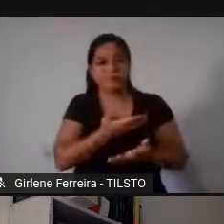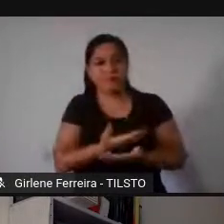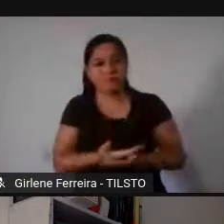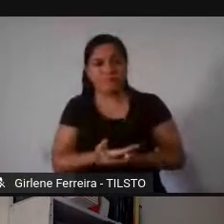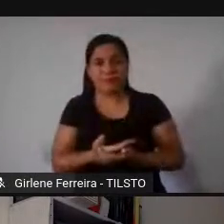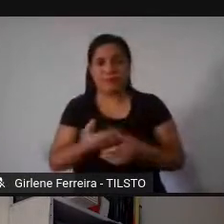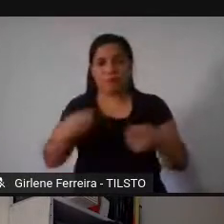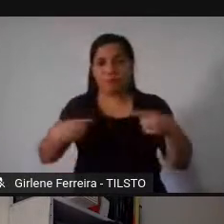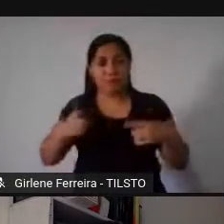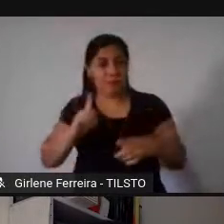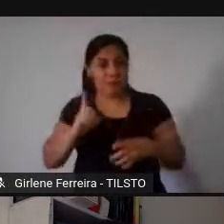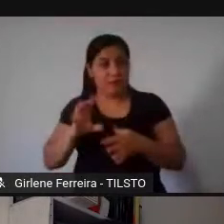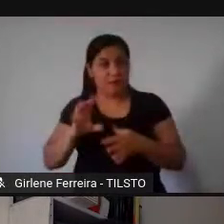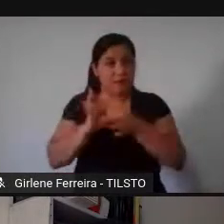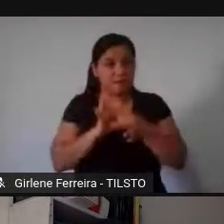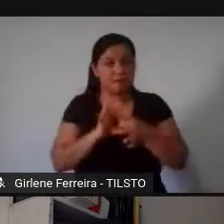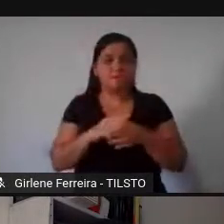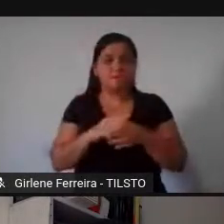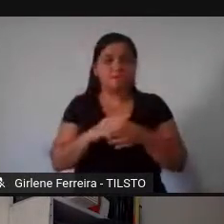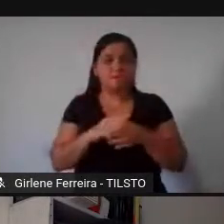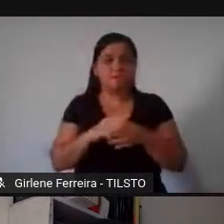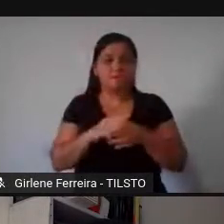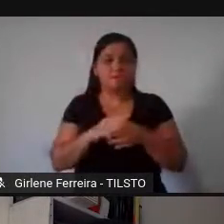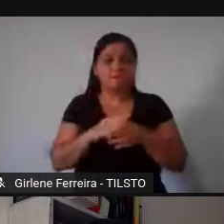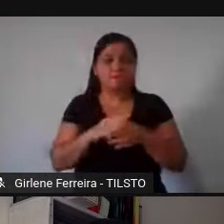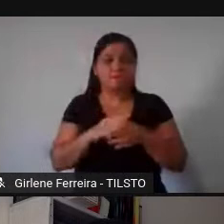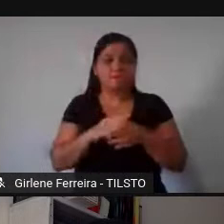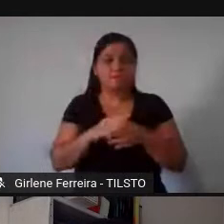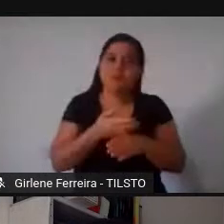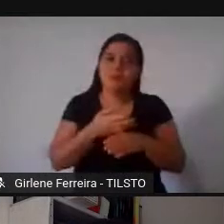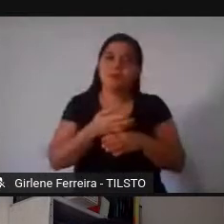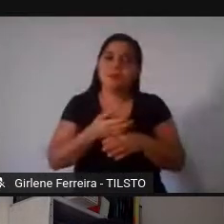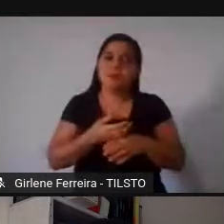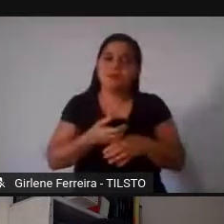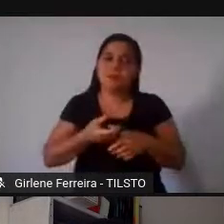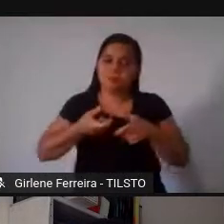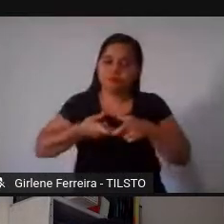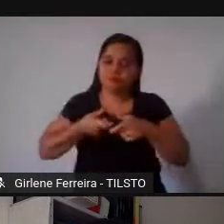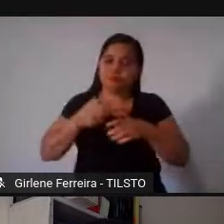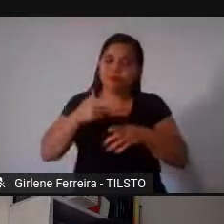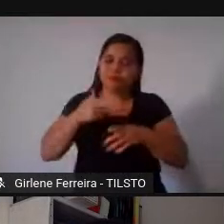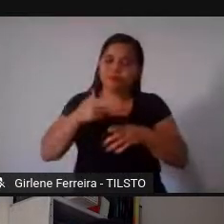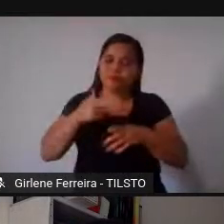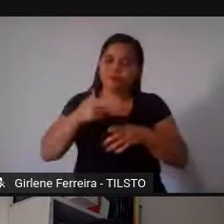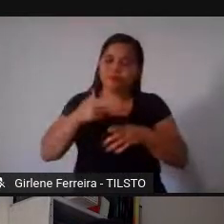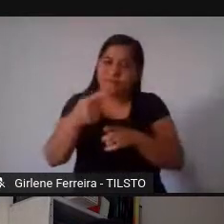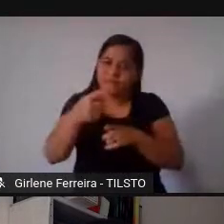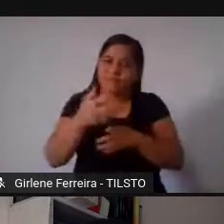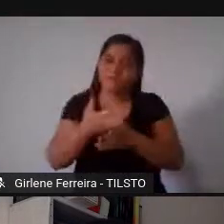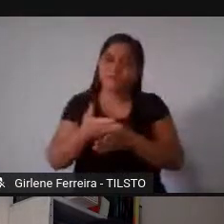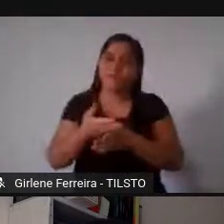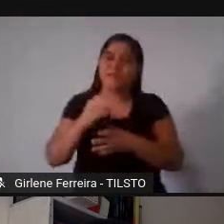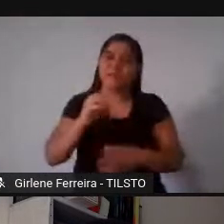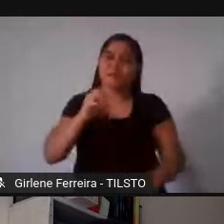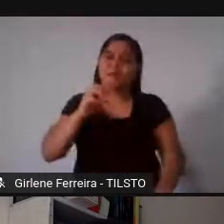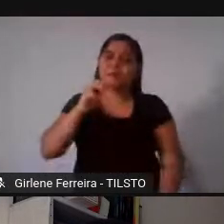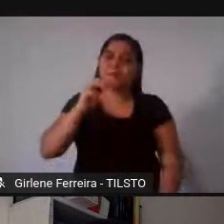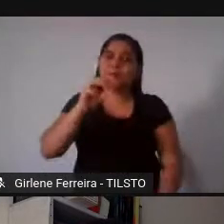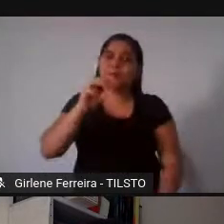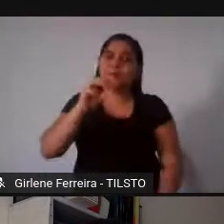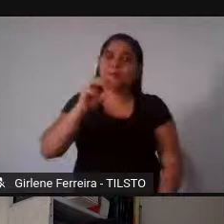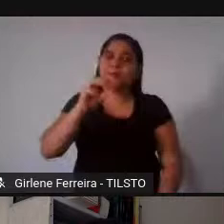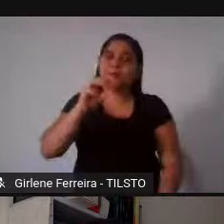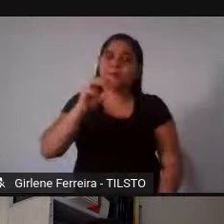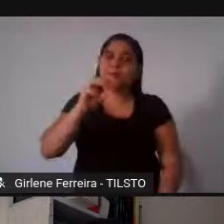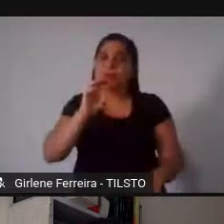E a participação, ser medalhista na UBMEP, acaba possibilitando a pessoa a